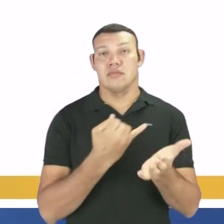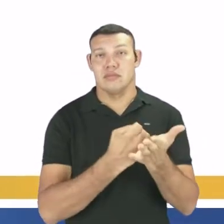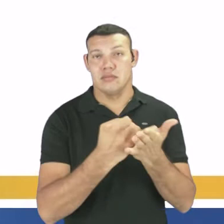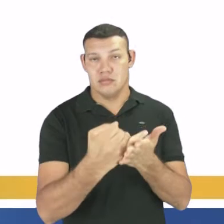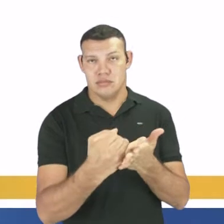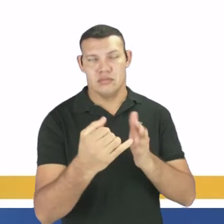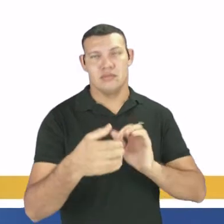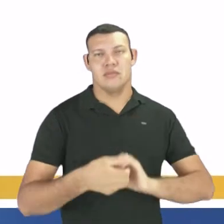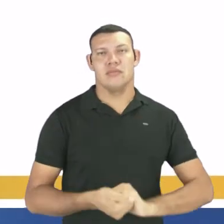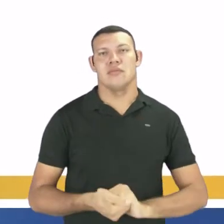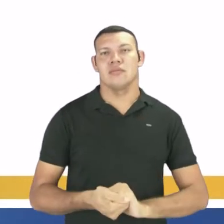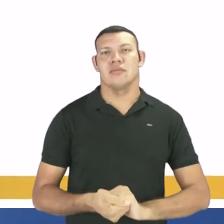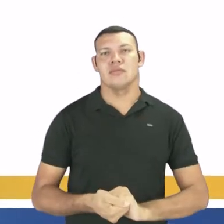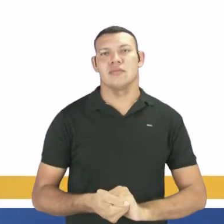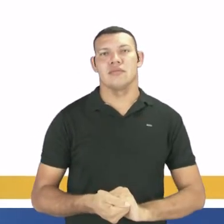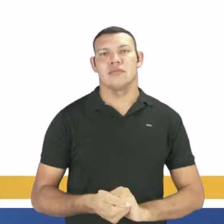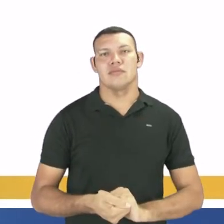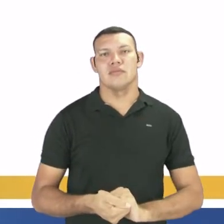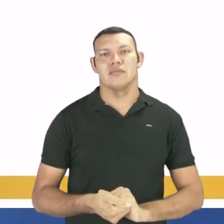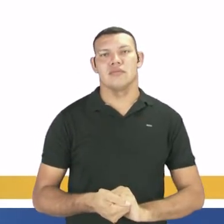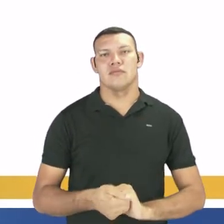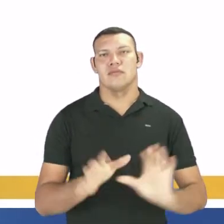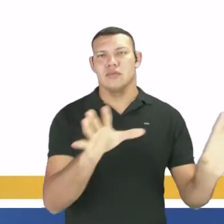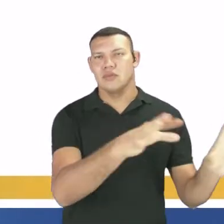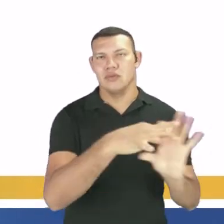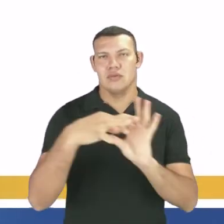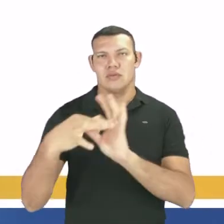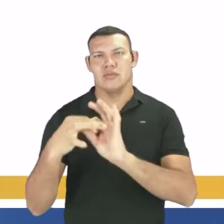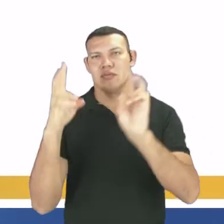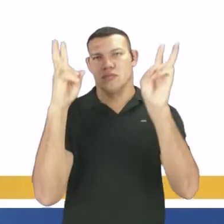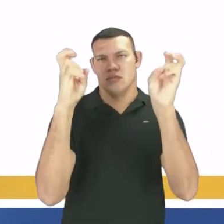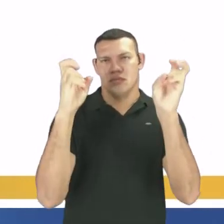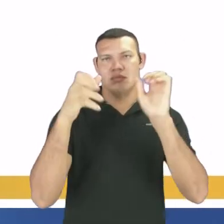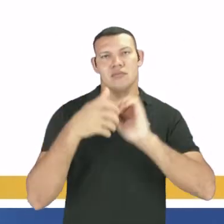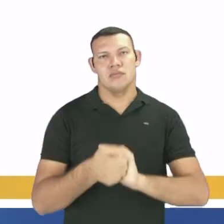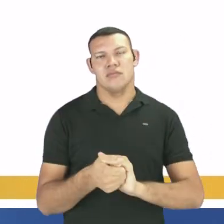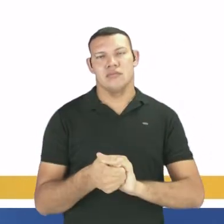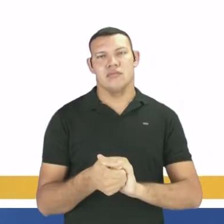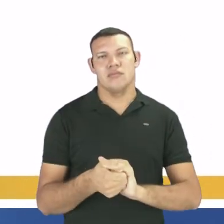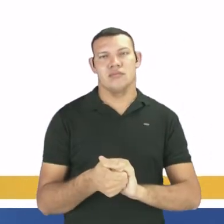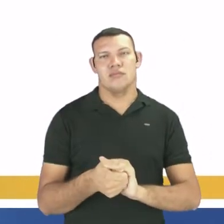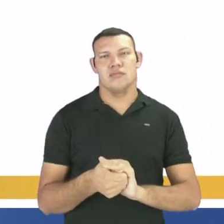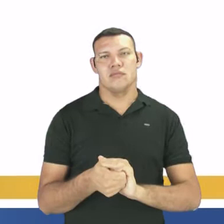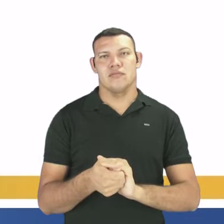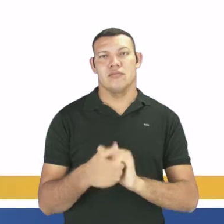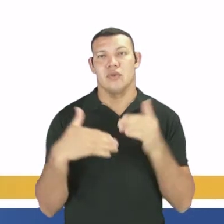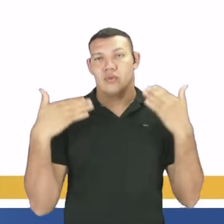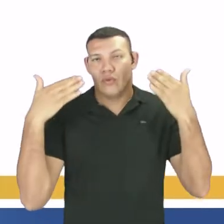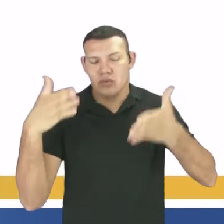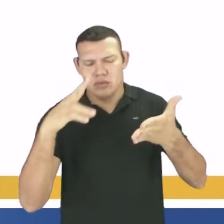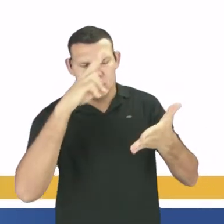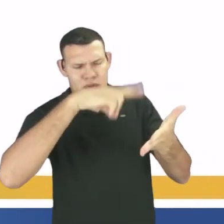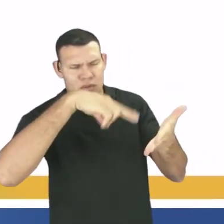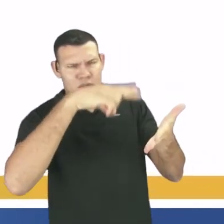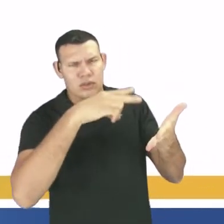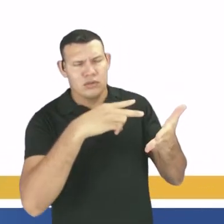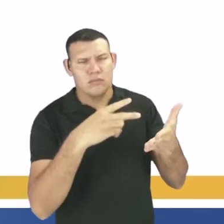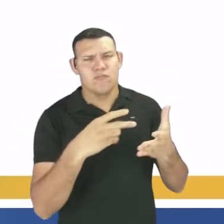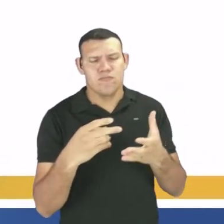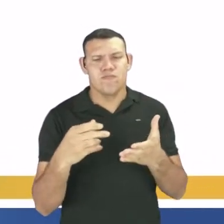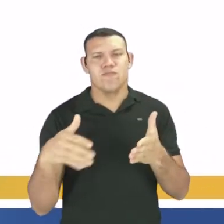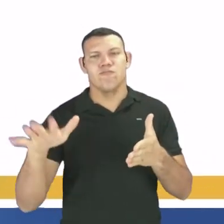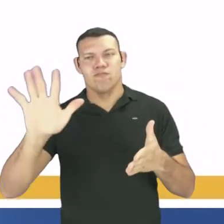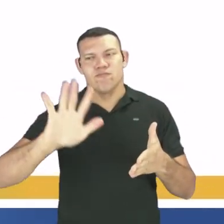Introdução. Deve apresentar uma contextualização do tema, situando assim o leitor dentro do cenário